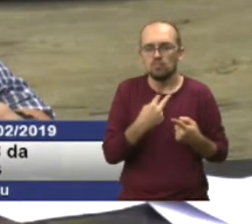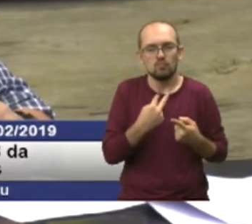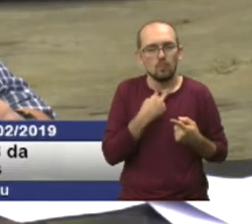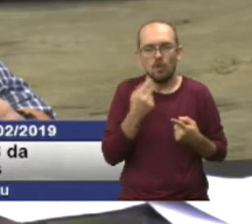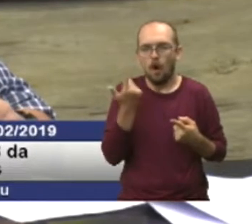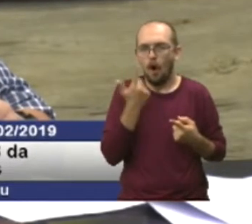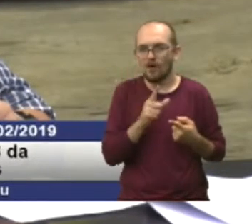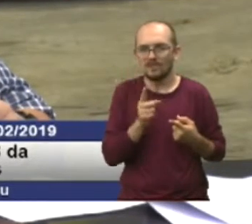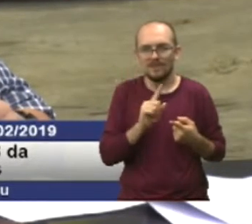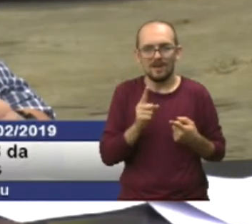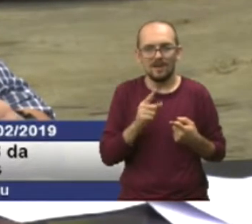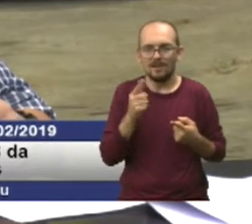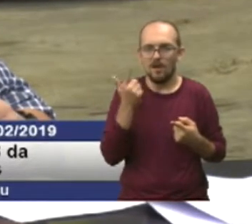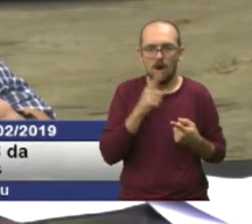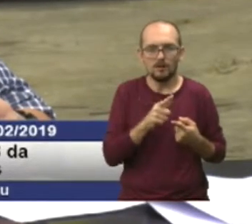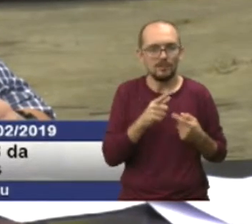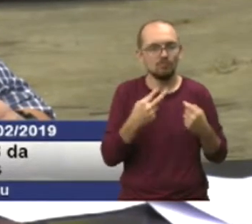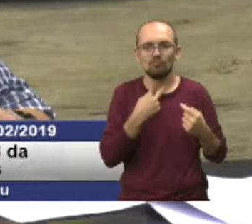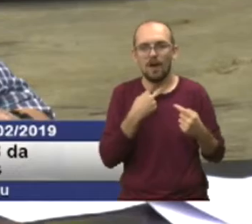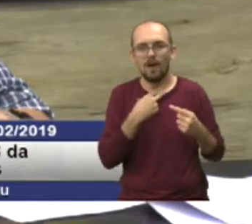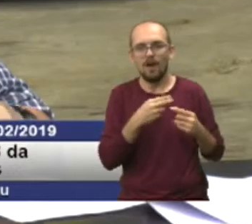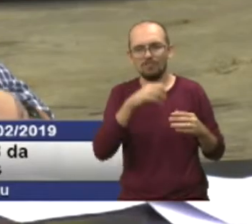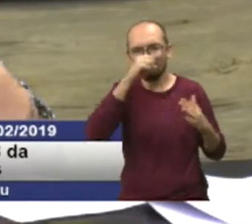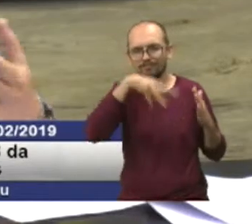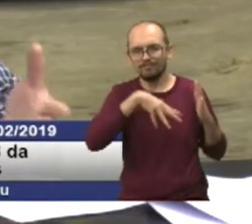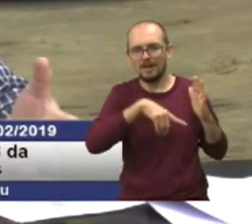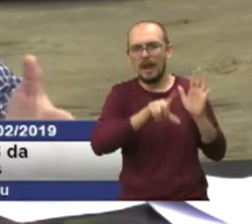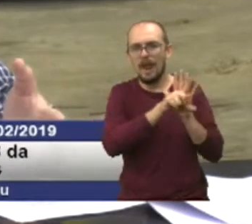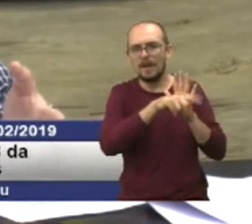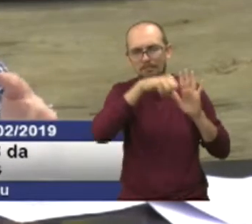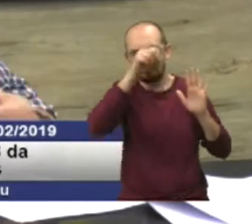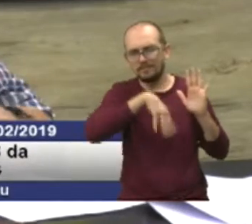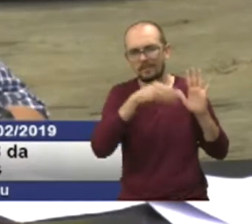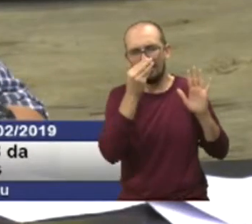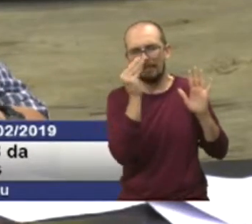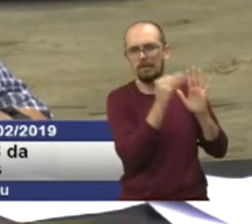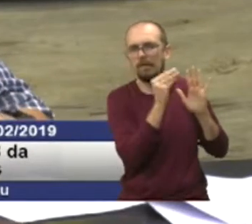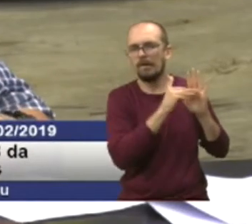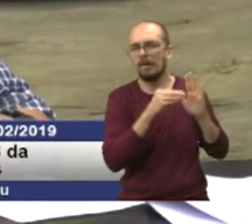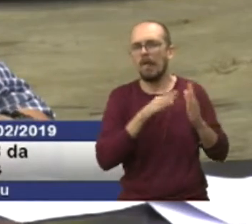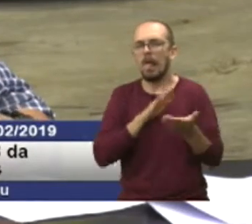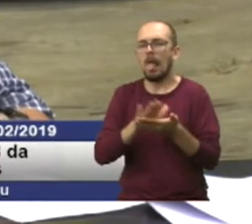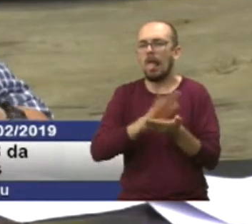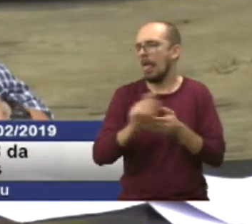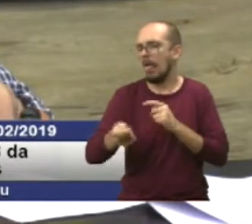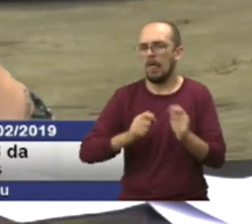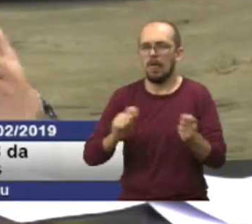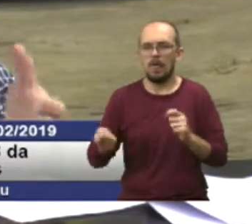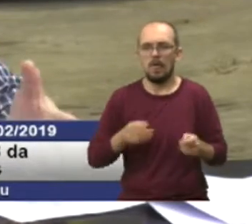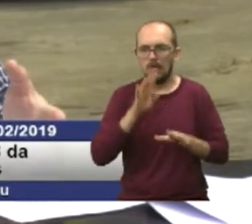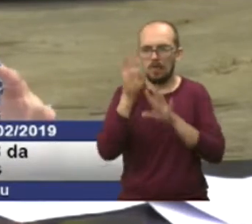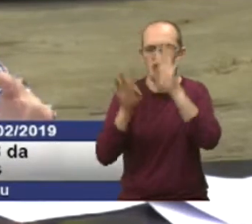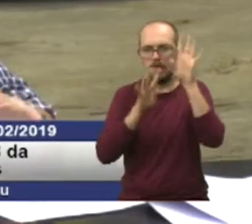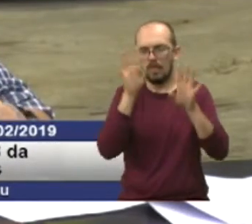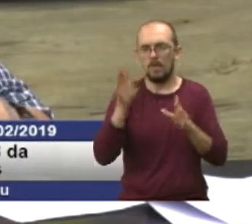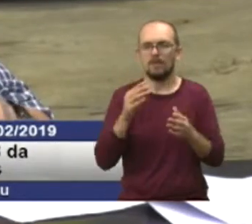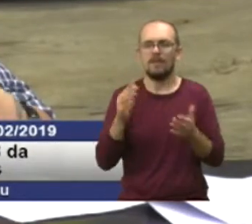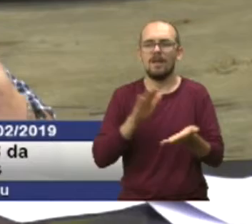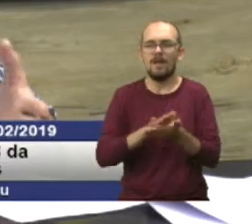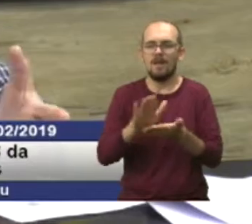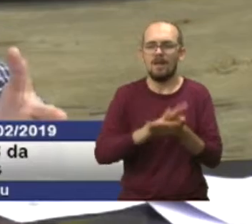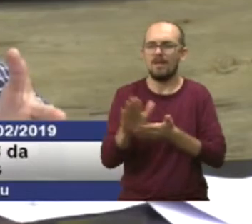ir contra as leis, né, ultrapassando o limite prudencial, ultrapassando